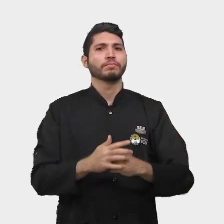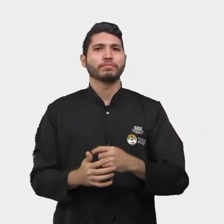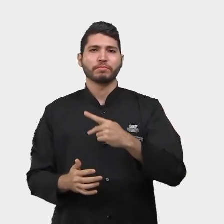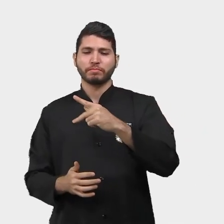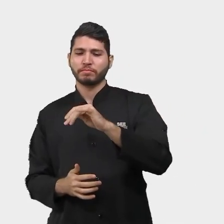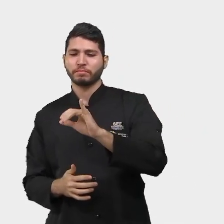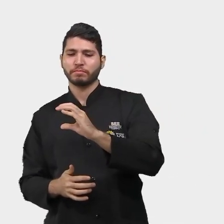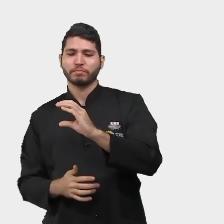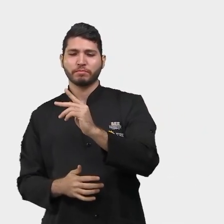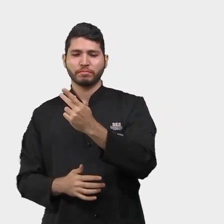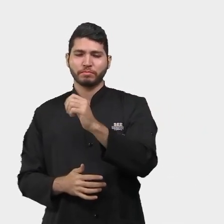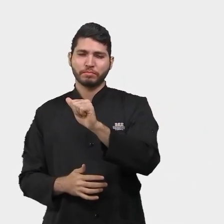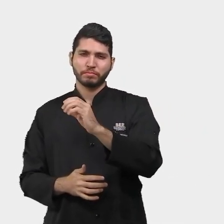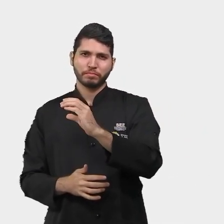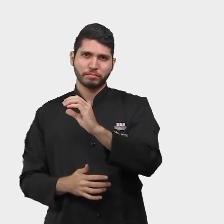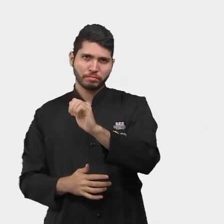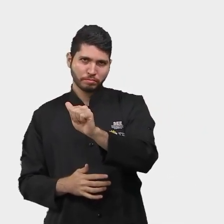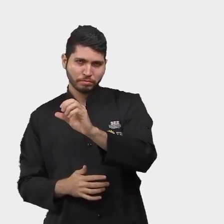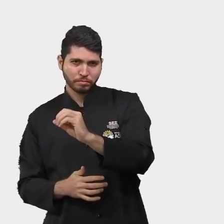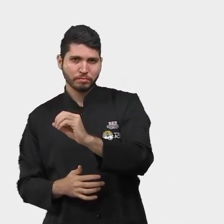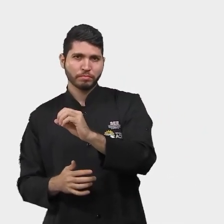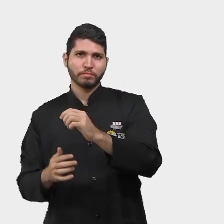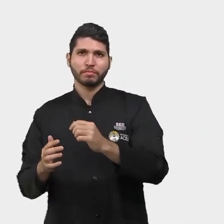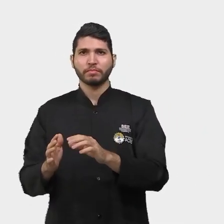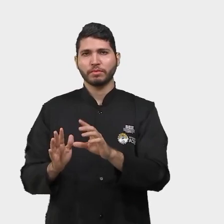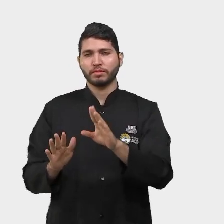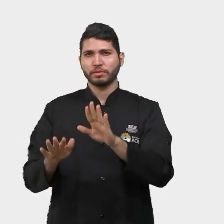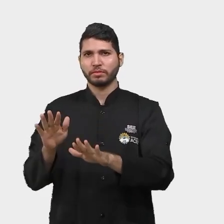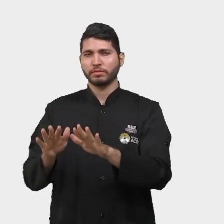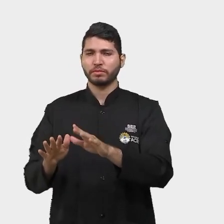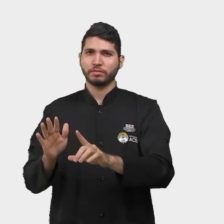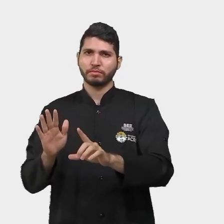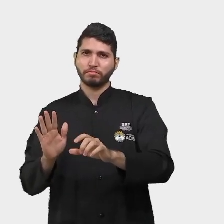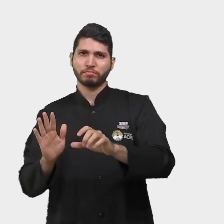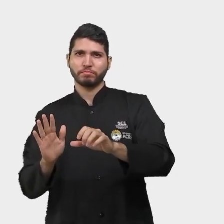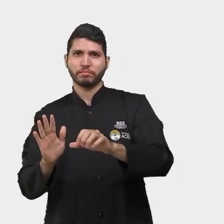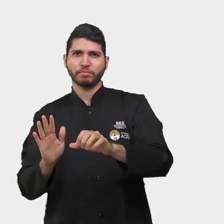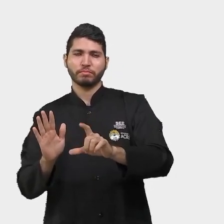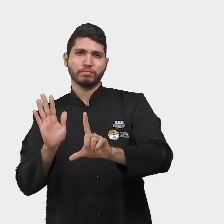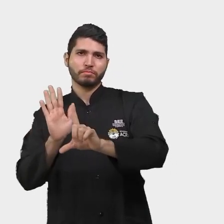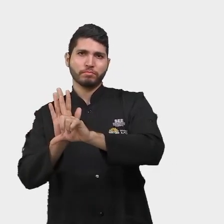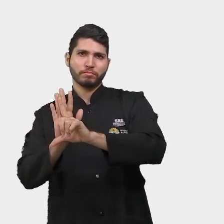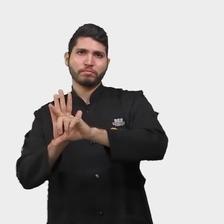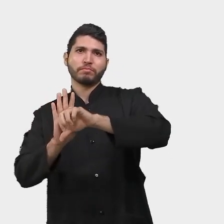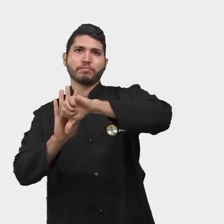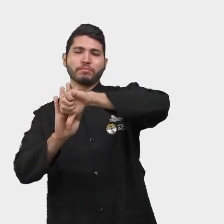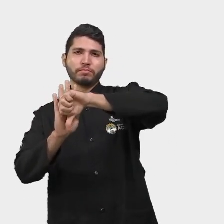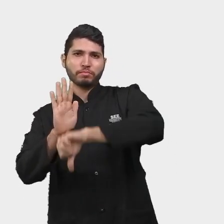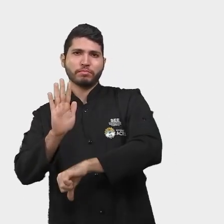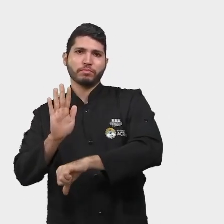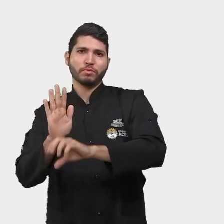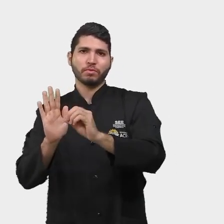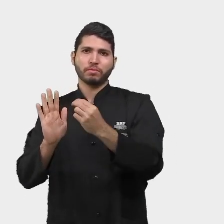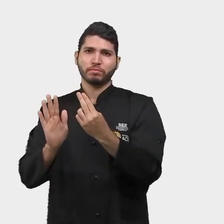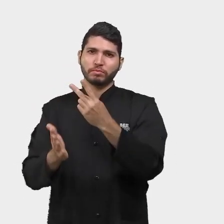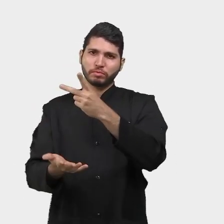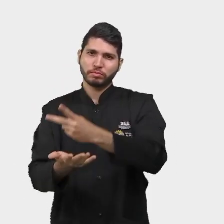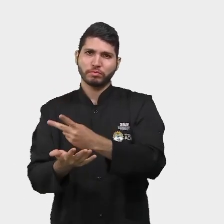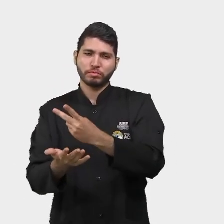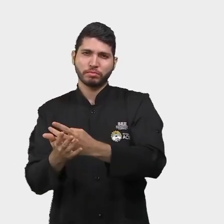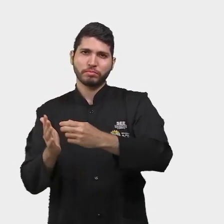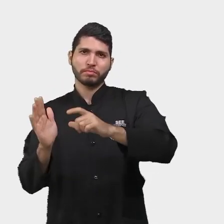rápida, muitas vezes ilegal ou sempre são ilegais. Então, conflito